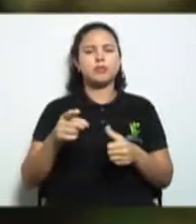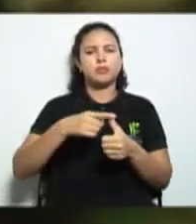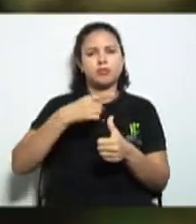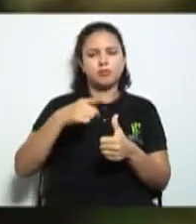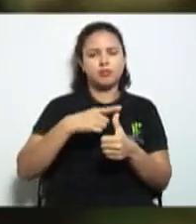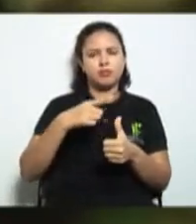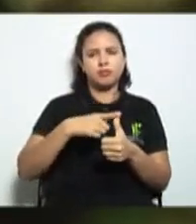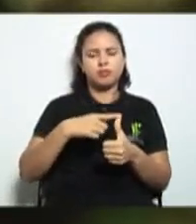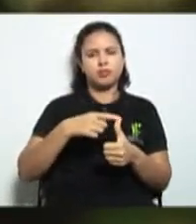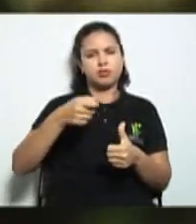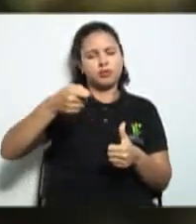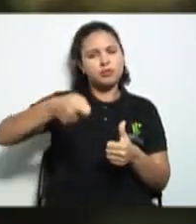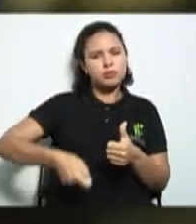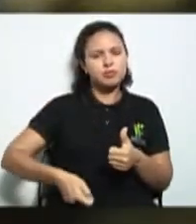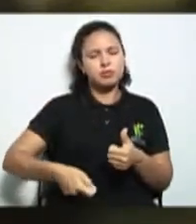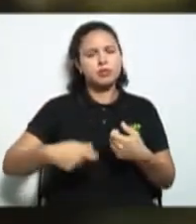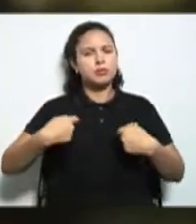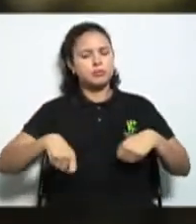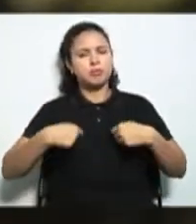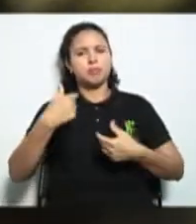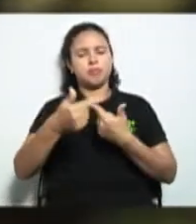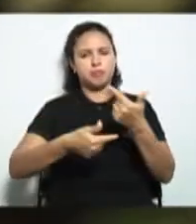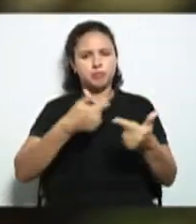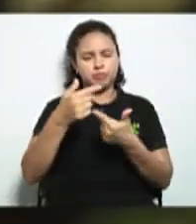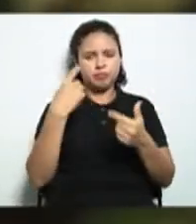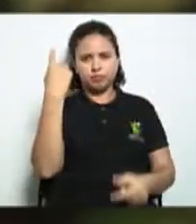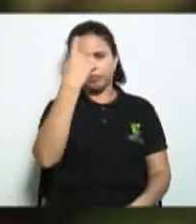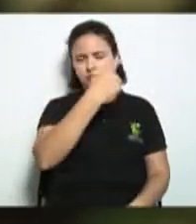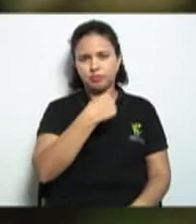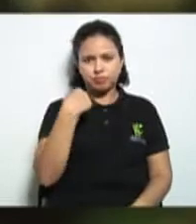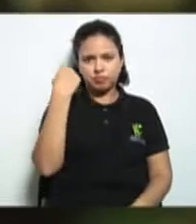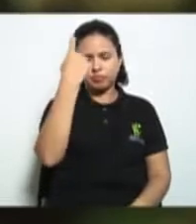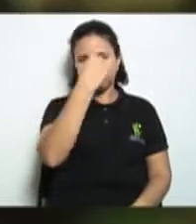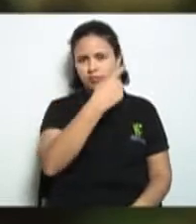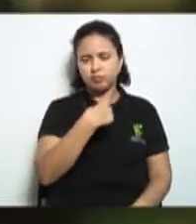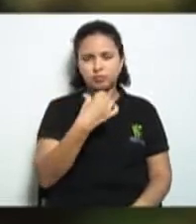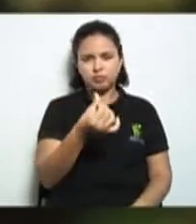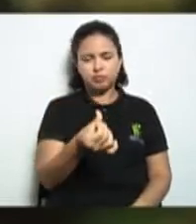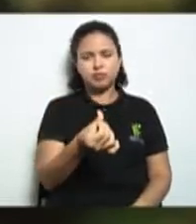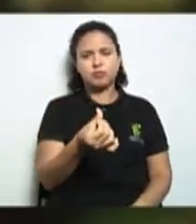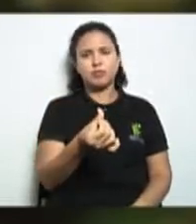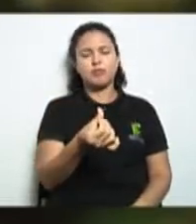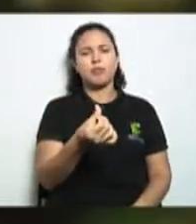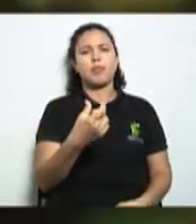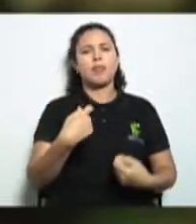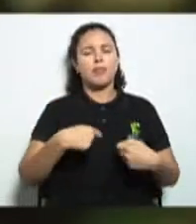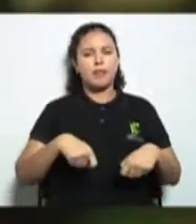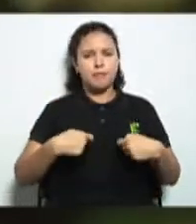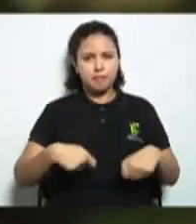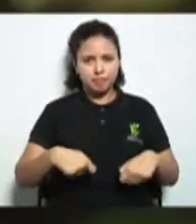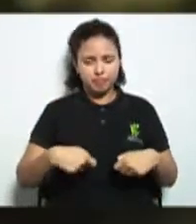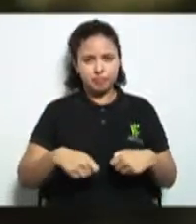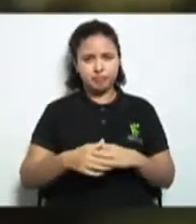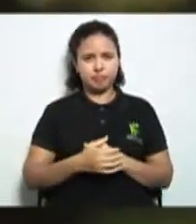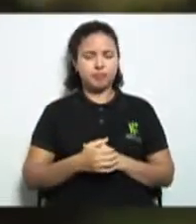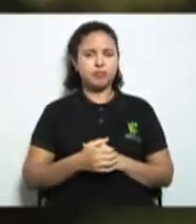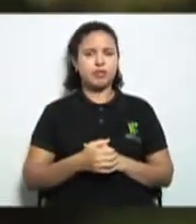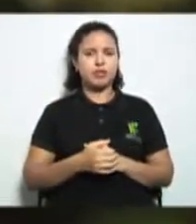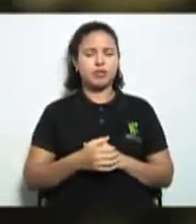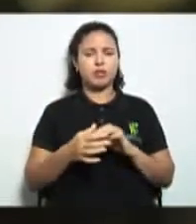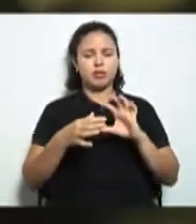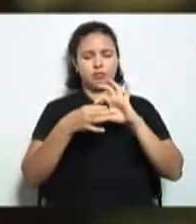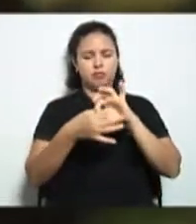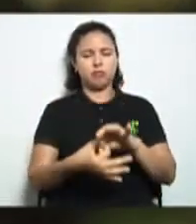deve cumprir a sua jornada de trabalho e o seu horário deve estar o horário do estágio deve estar de